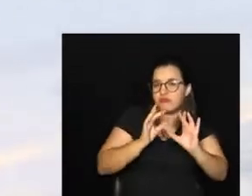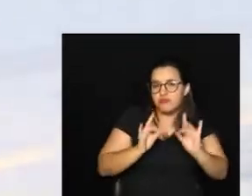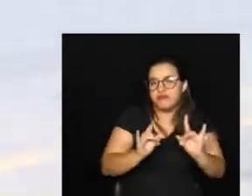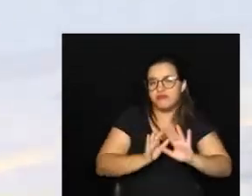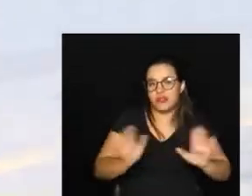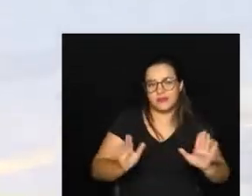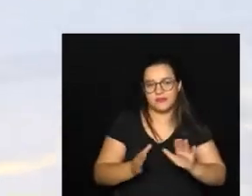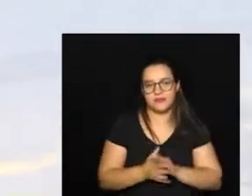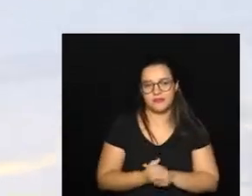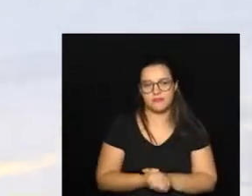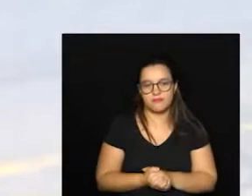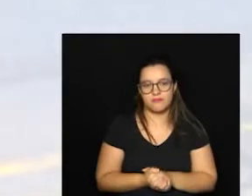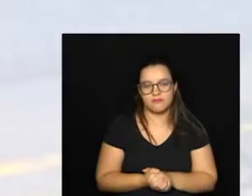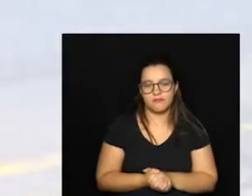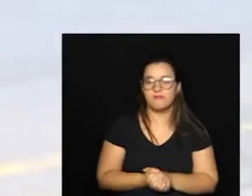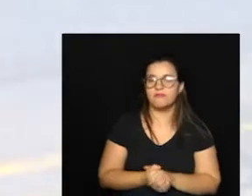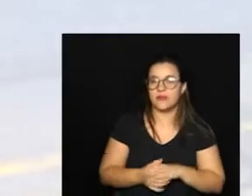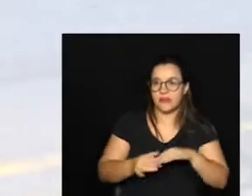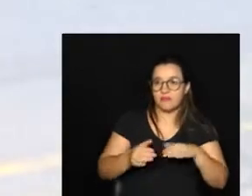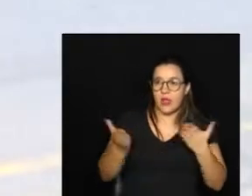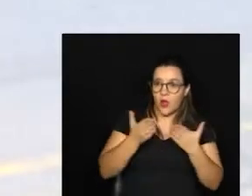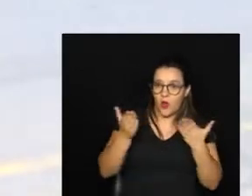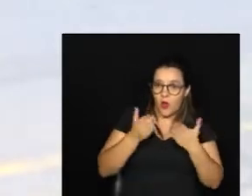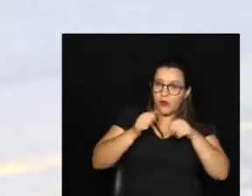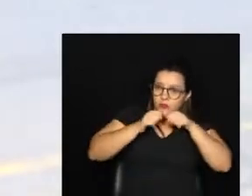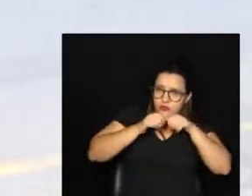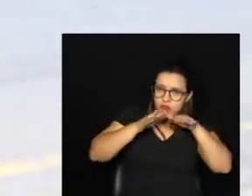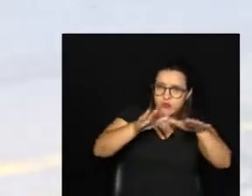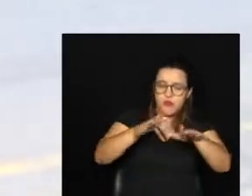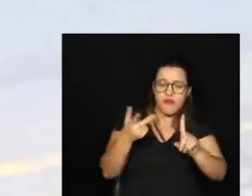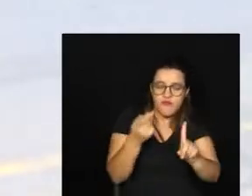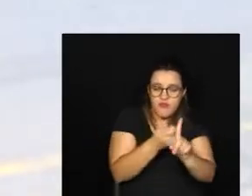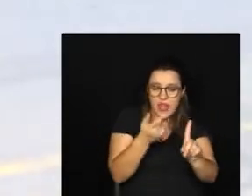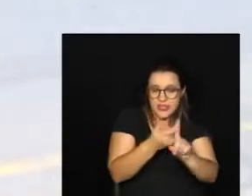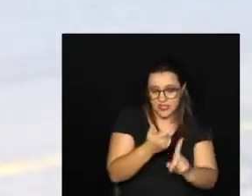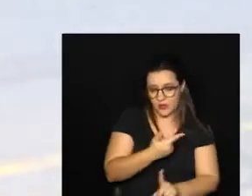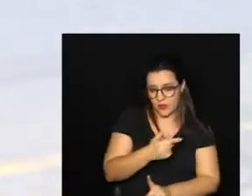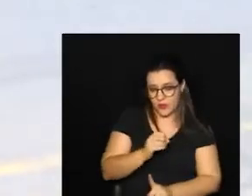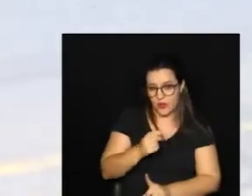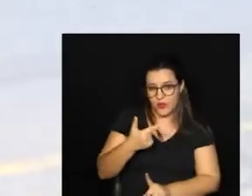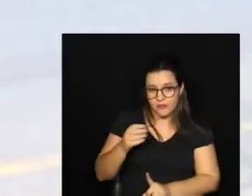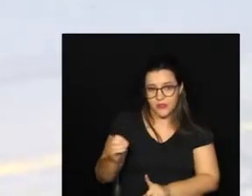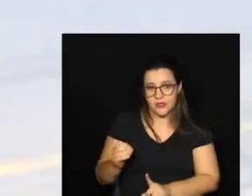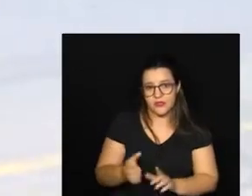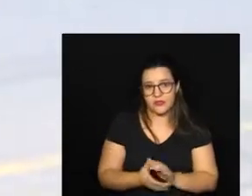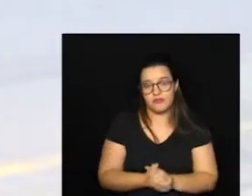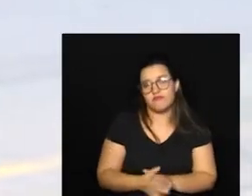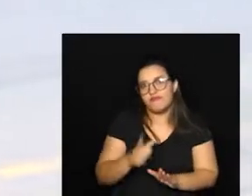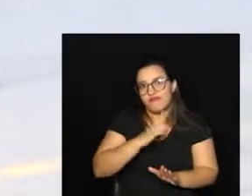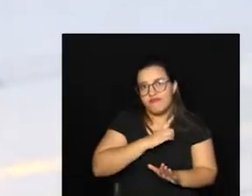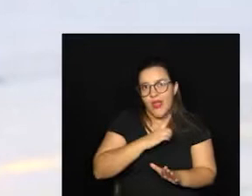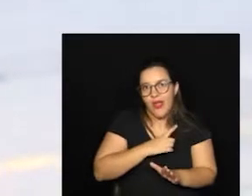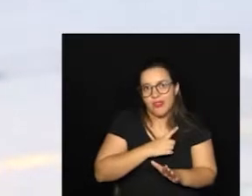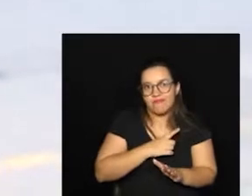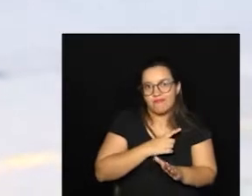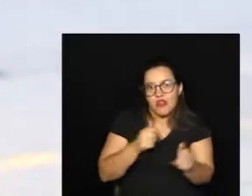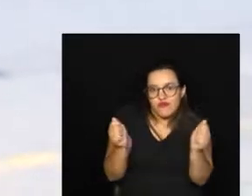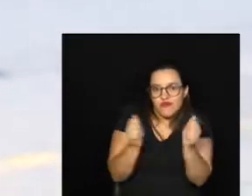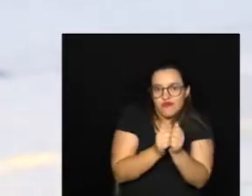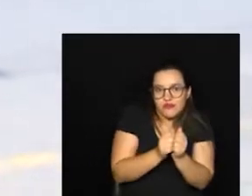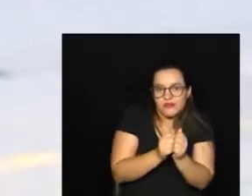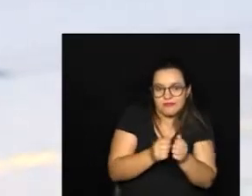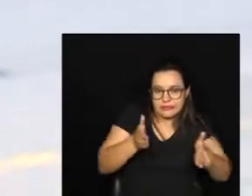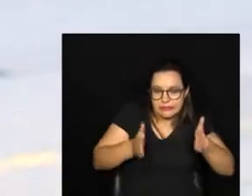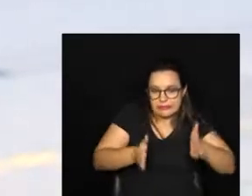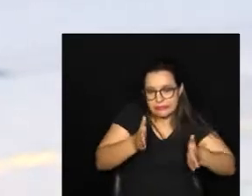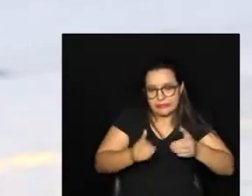Ana, essa campanha de vacinação nesse ano de 2020, mais uma vez, vai ser marcada, claro, também por conta